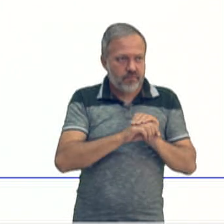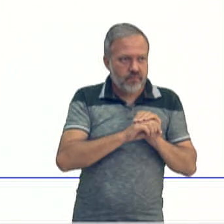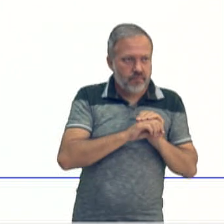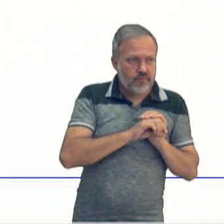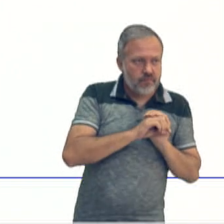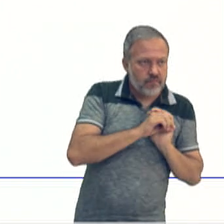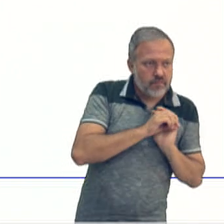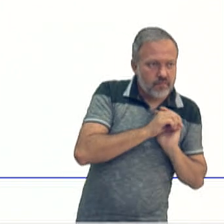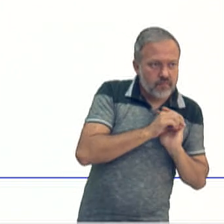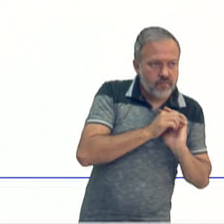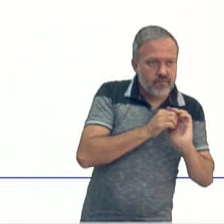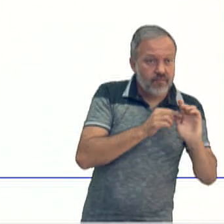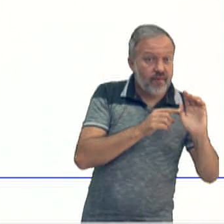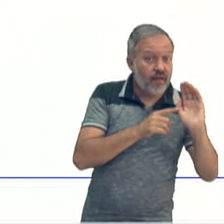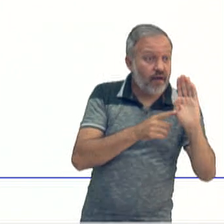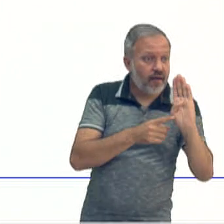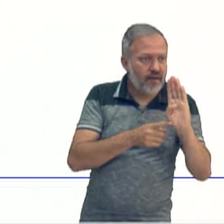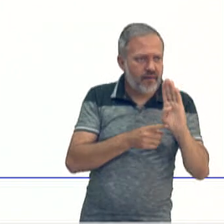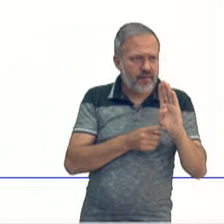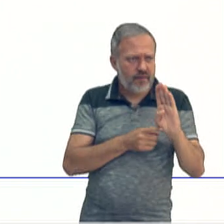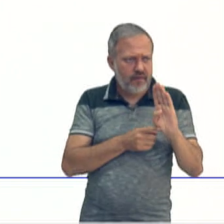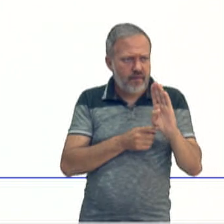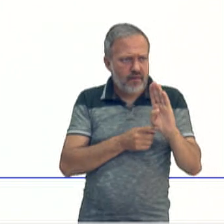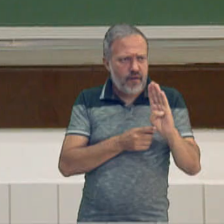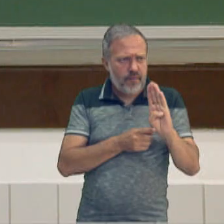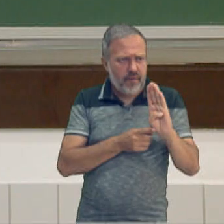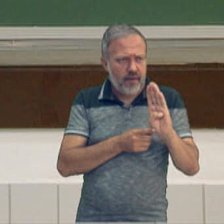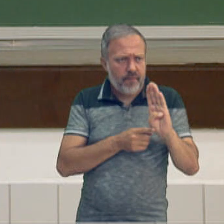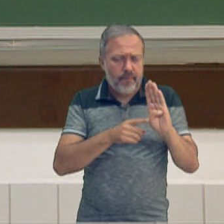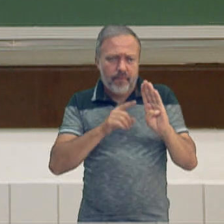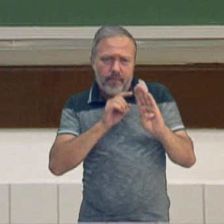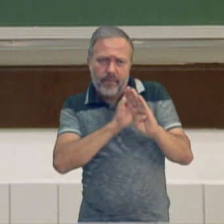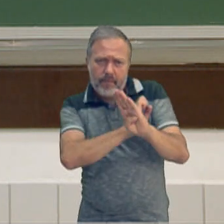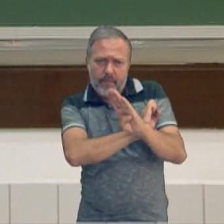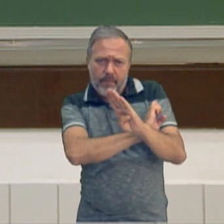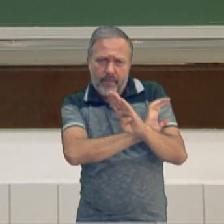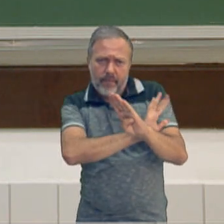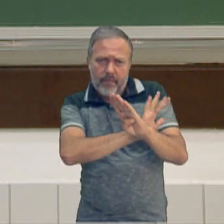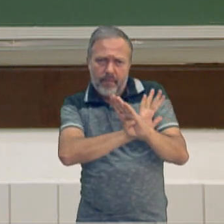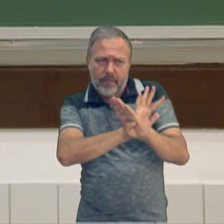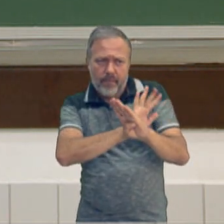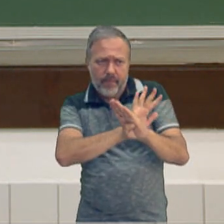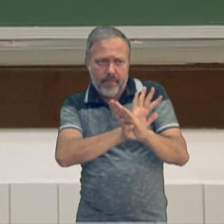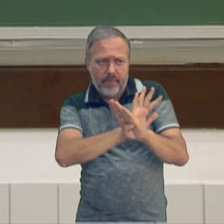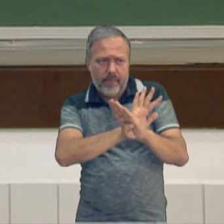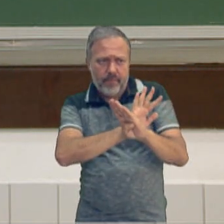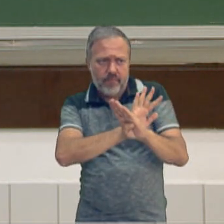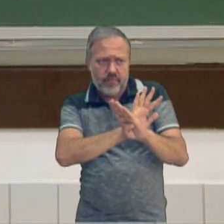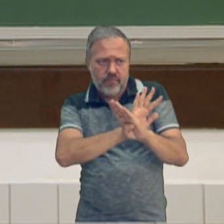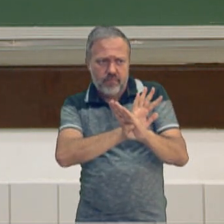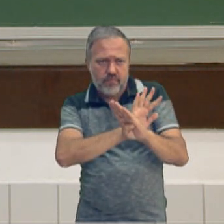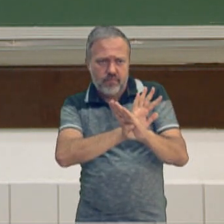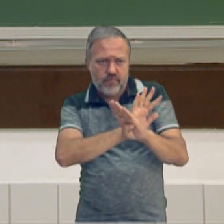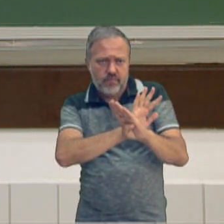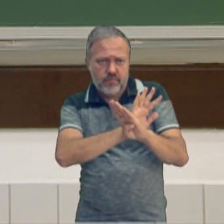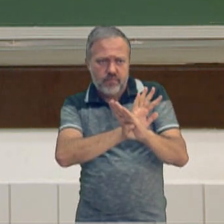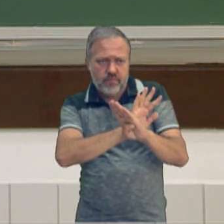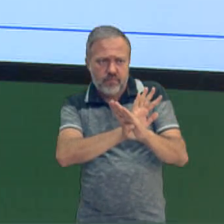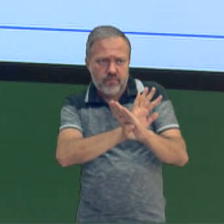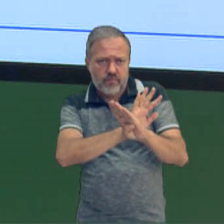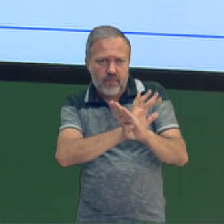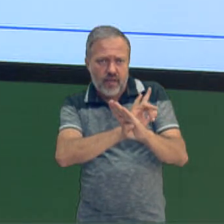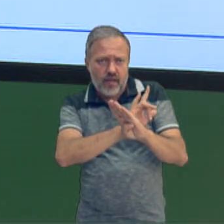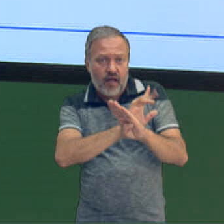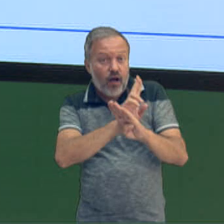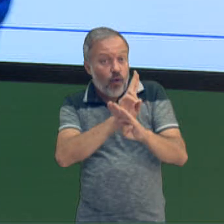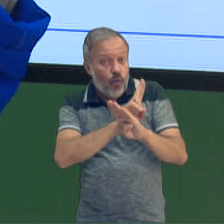carboidratos, lá que tinha o glicogênio, que era reserva energética? Sim. Só que o glicogênio era uma reserva imediata, para ser usado, tem pouca